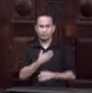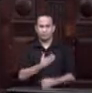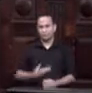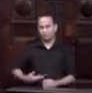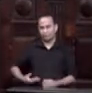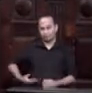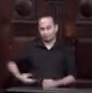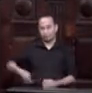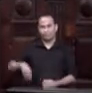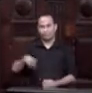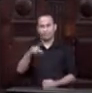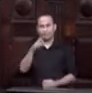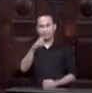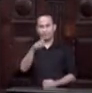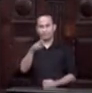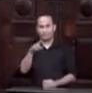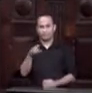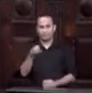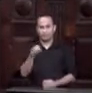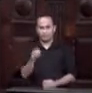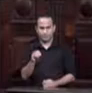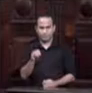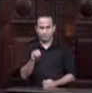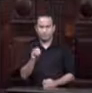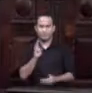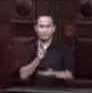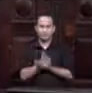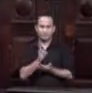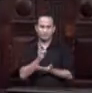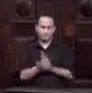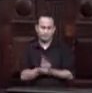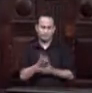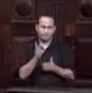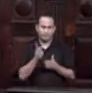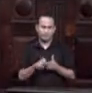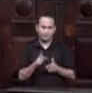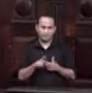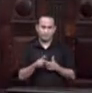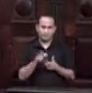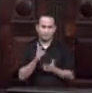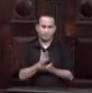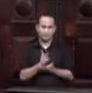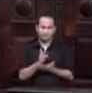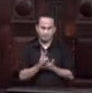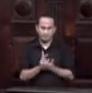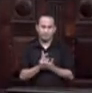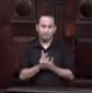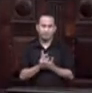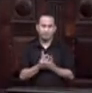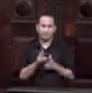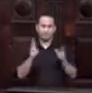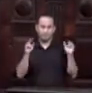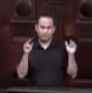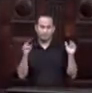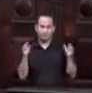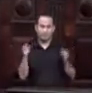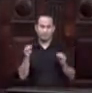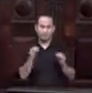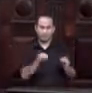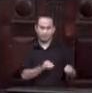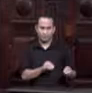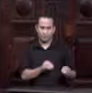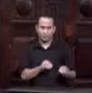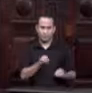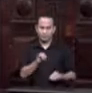Pezão, essa mesma situação, essa mesma alegação foi colocada, de que se nós não aprovássemos,